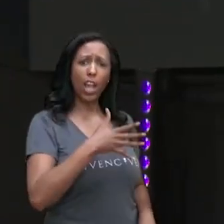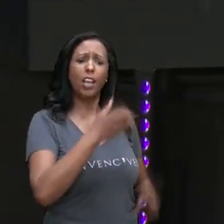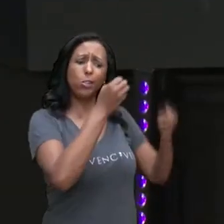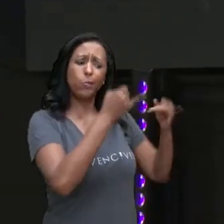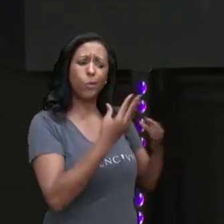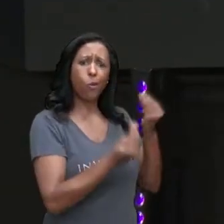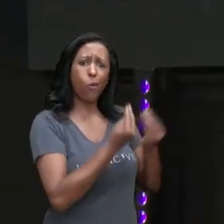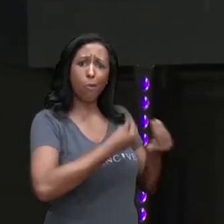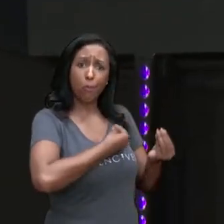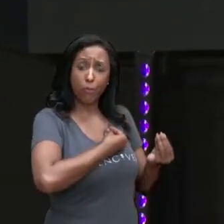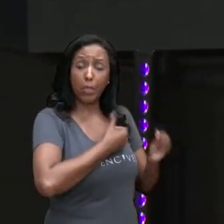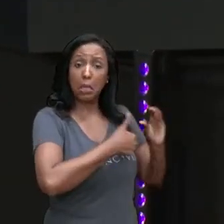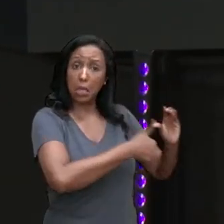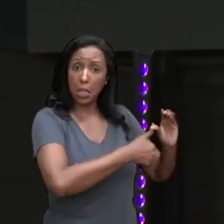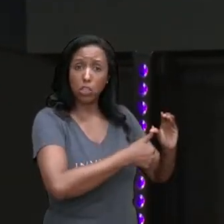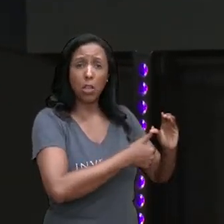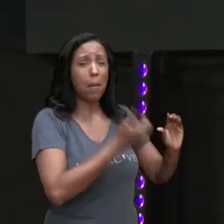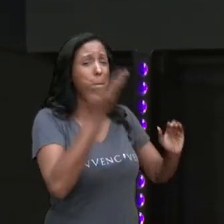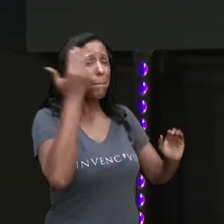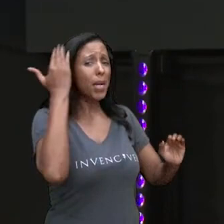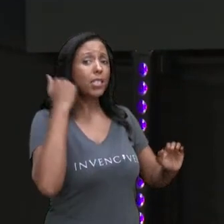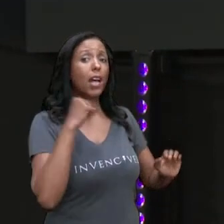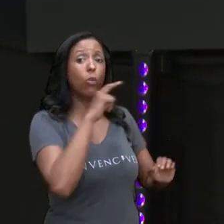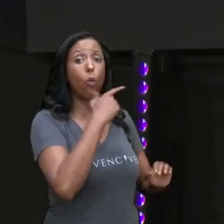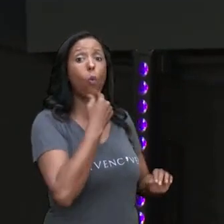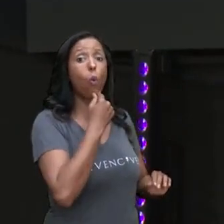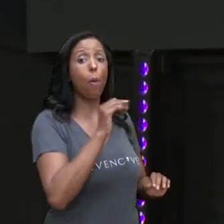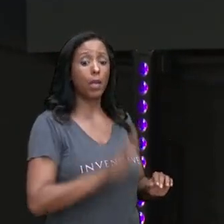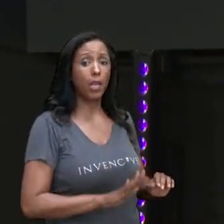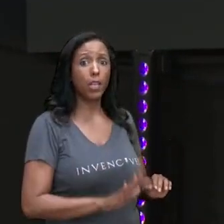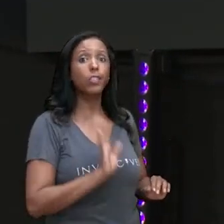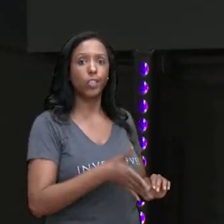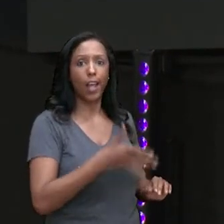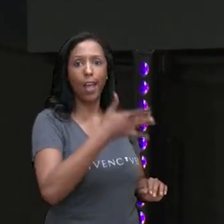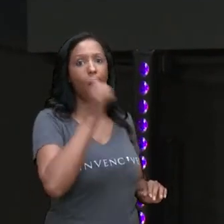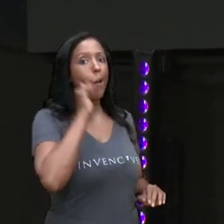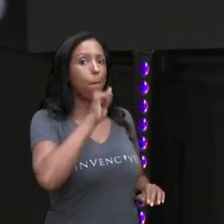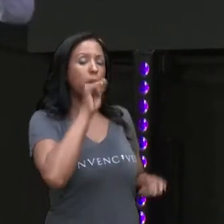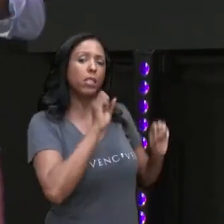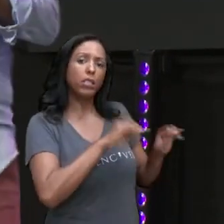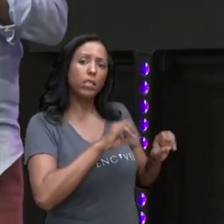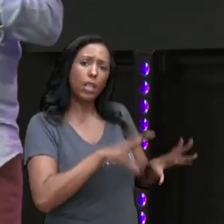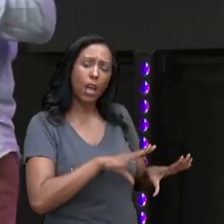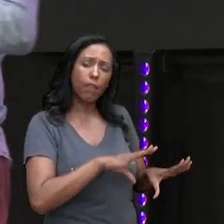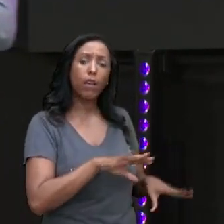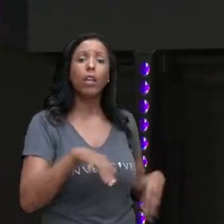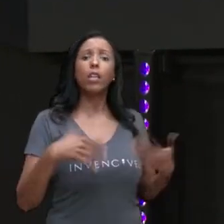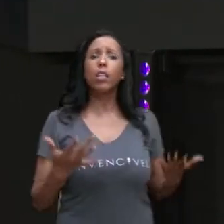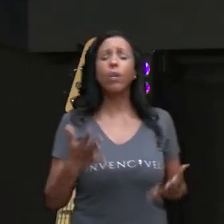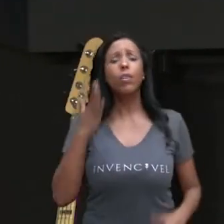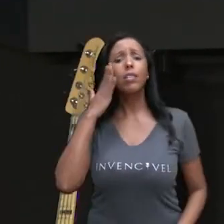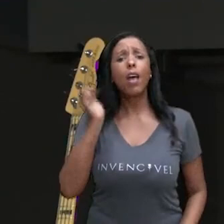você sabe que a Escritura Sagrada é capaz de tornar você sábio para a salvação, mediante a fé. Ou